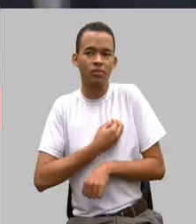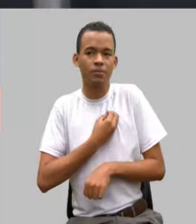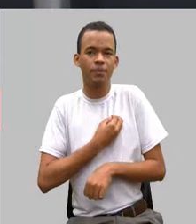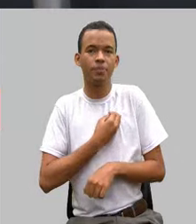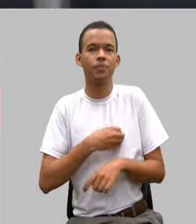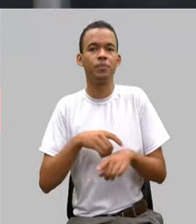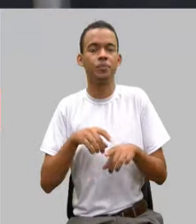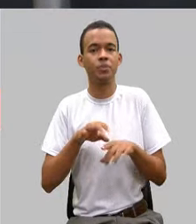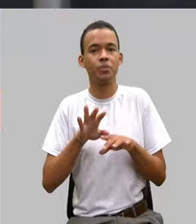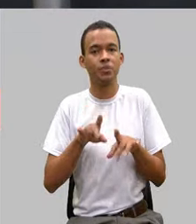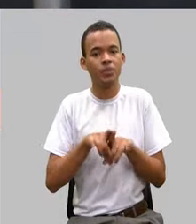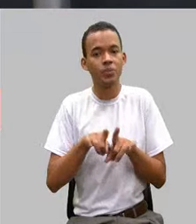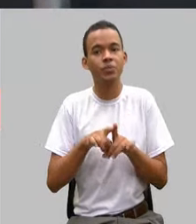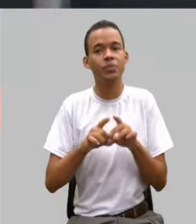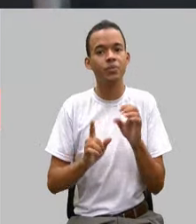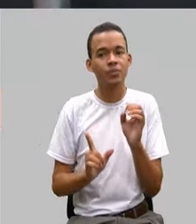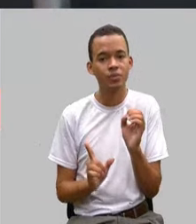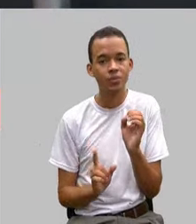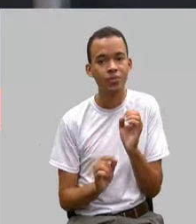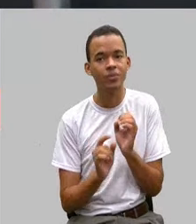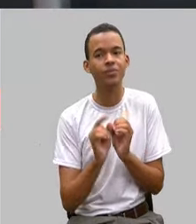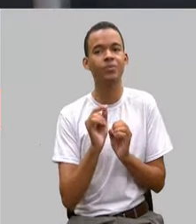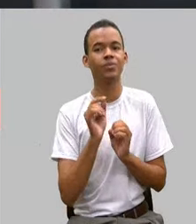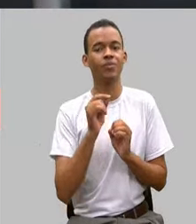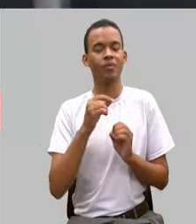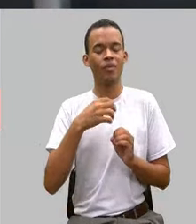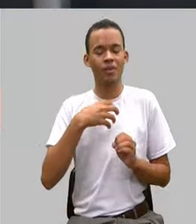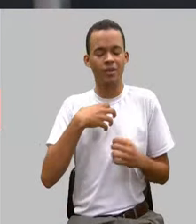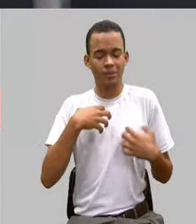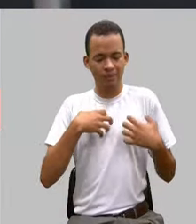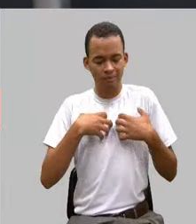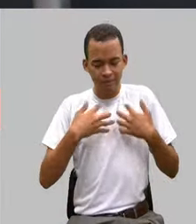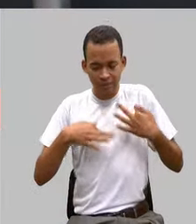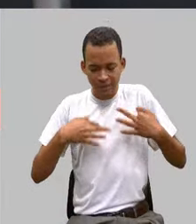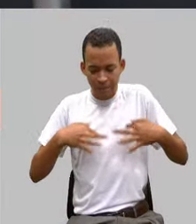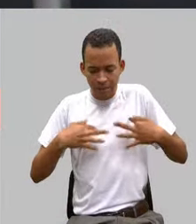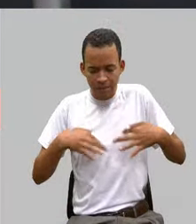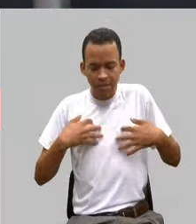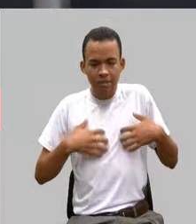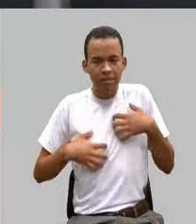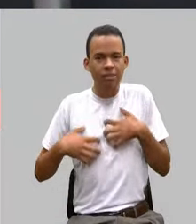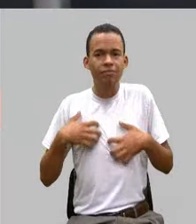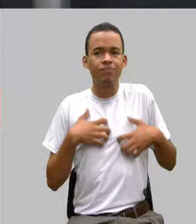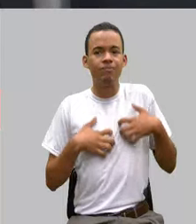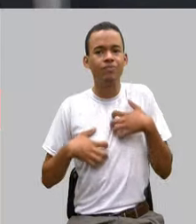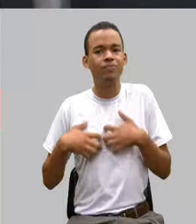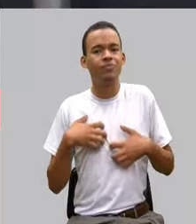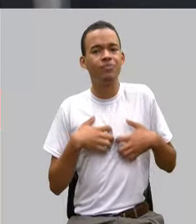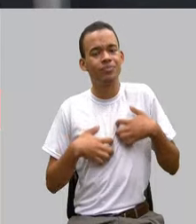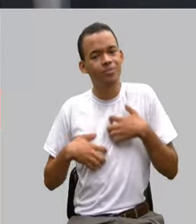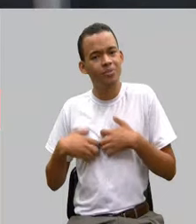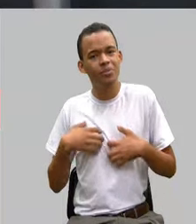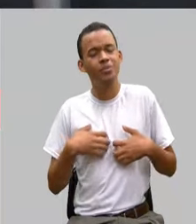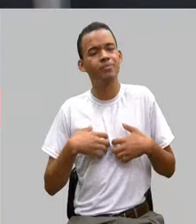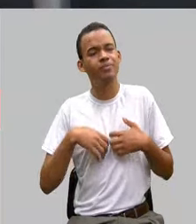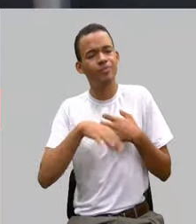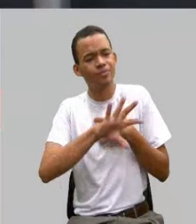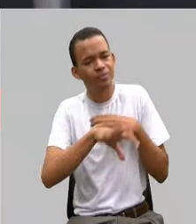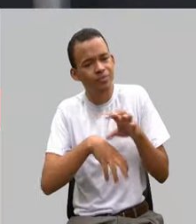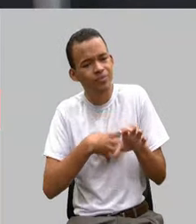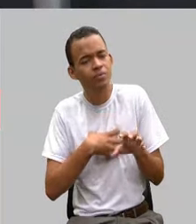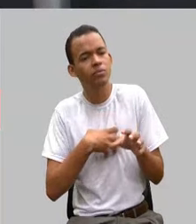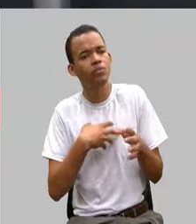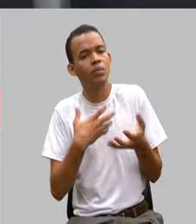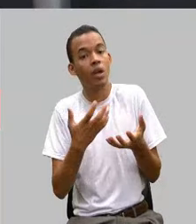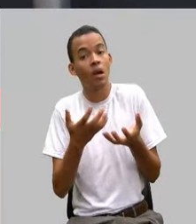oncológicos podem significar uma agonia dolorosa e angustiante qual de nós não se sensibilizar em oferecer um